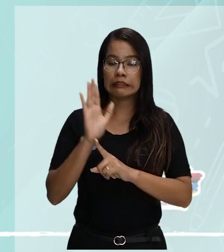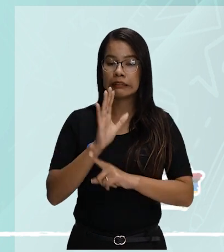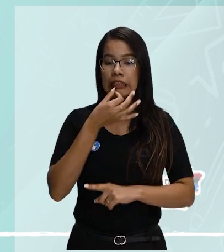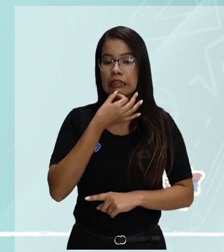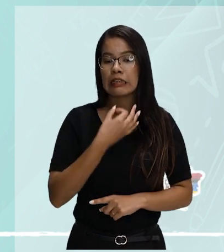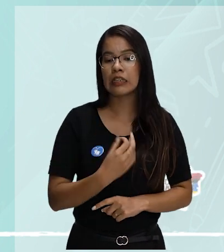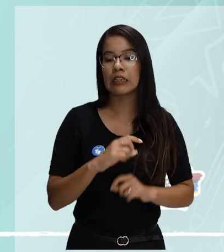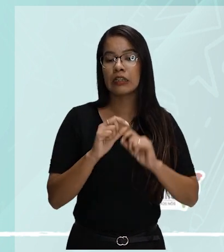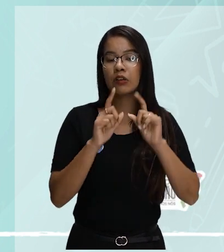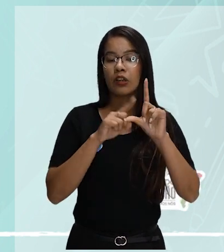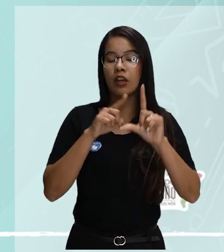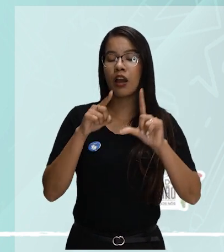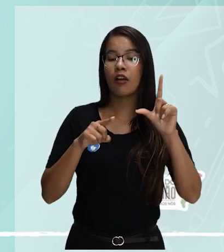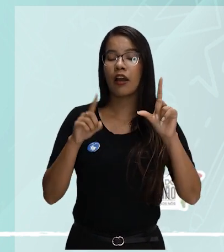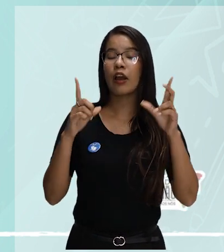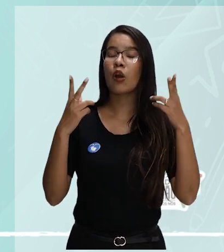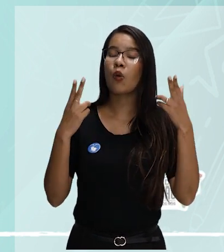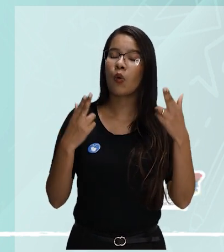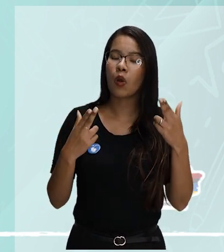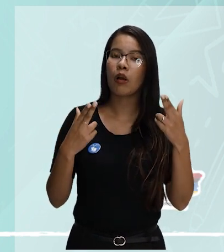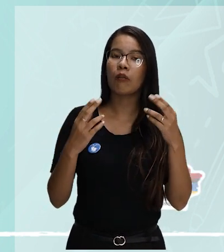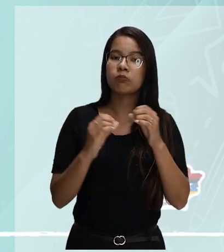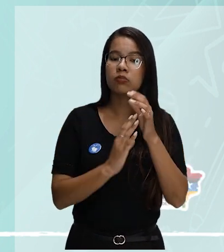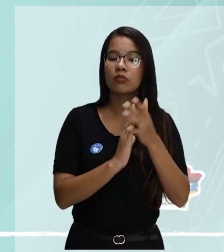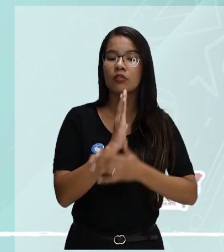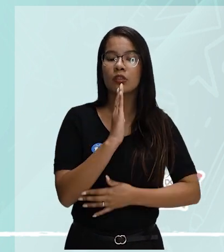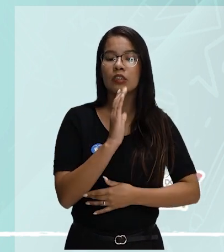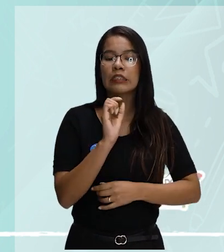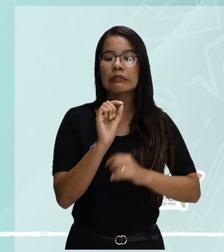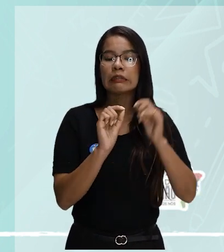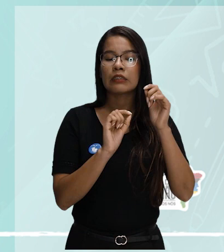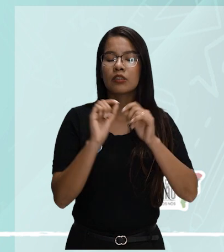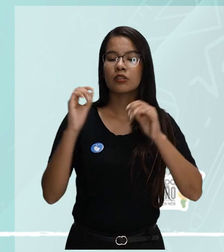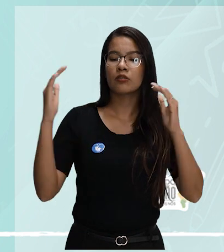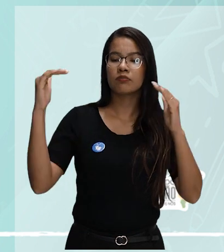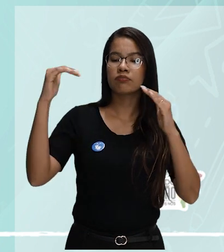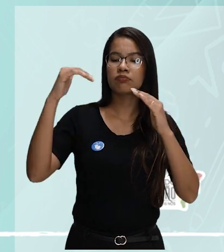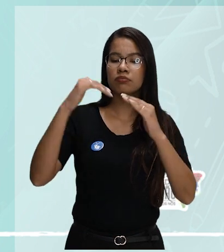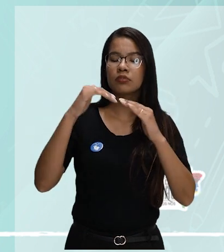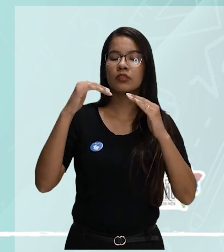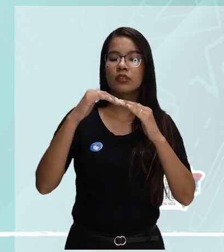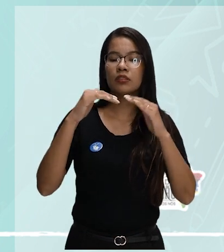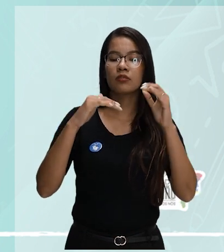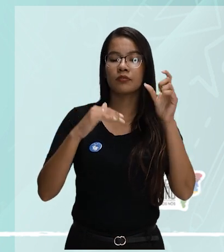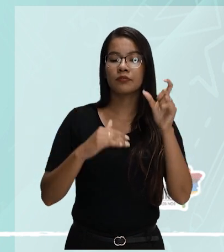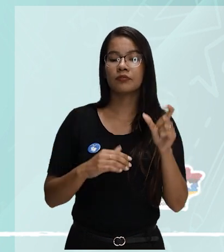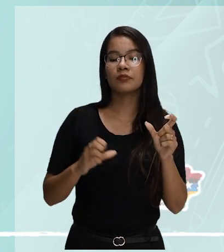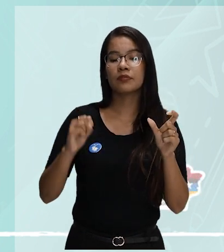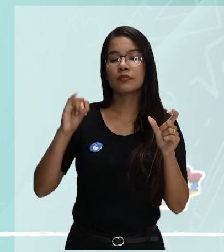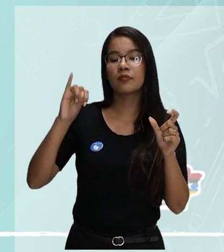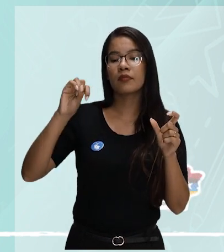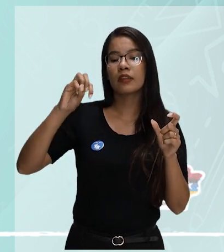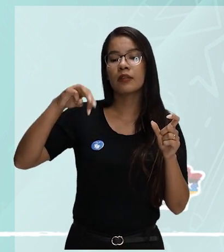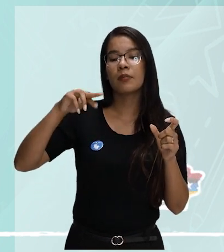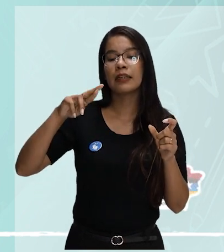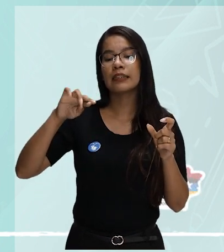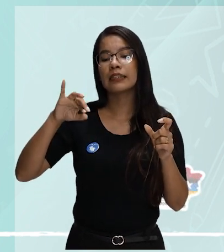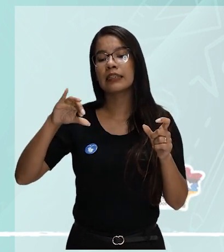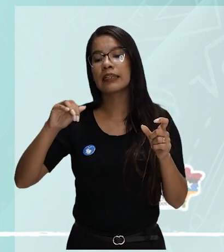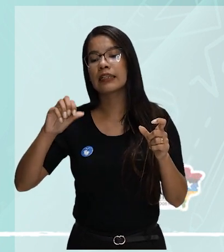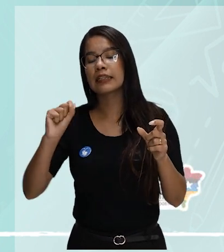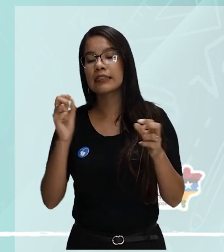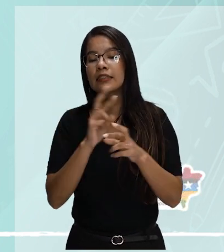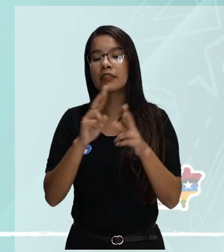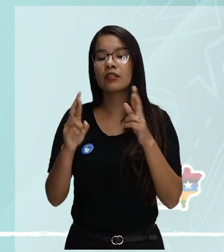relação à origem. Você tem a origem, que é o ponto onde as retas se cruzam. Tá? E elas são simétricas em relação a essa origem